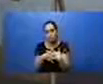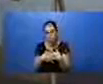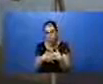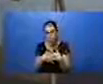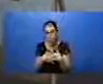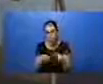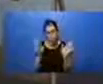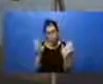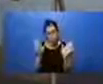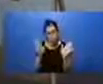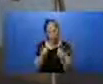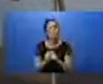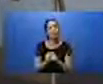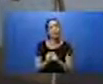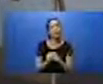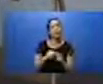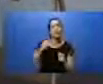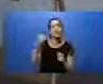por 2,